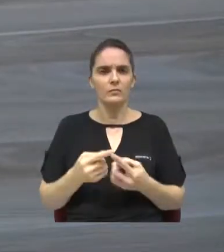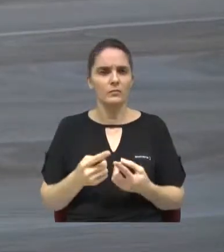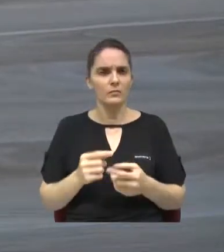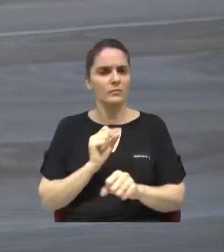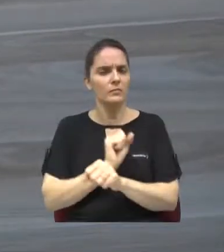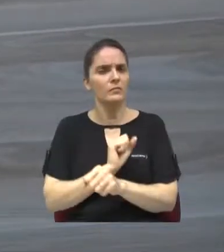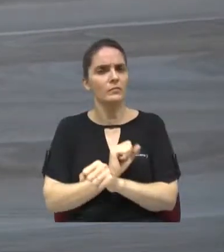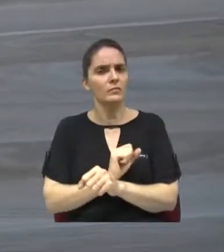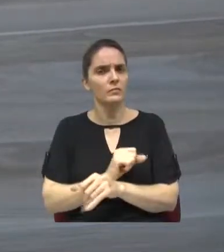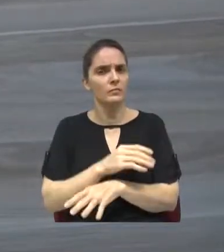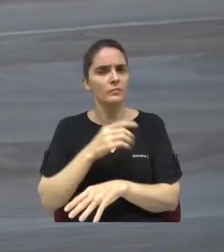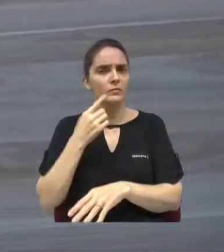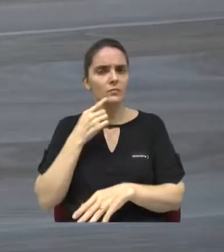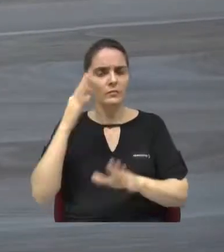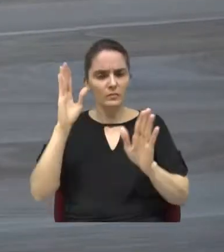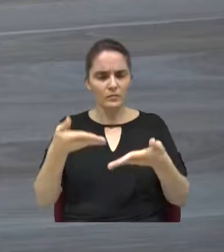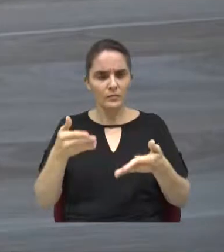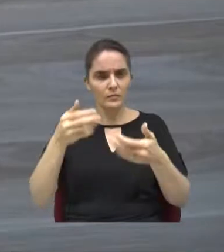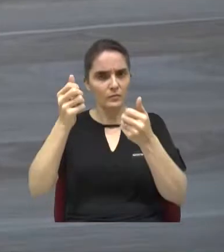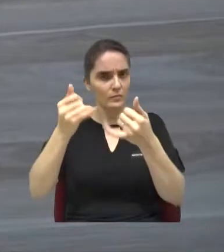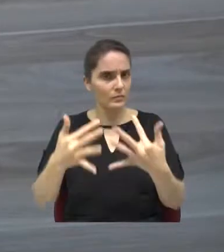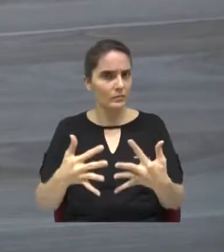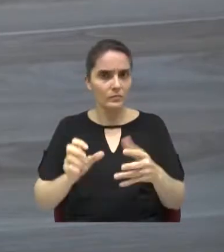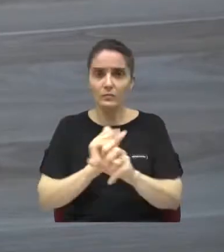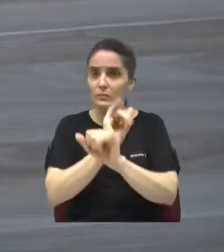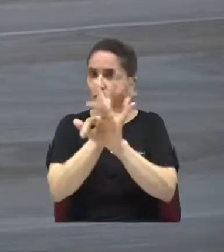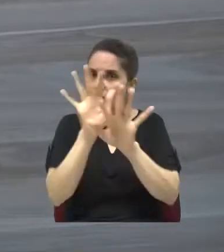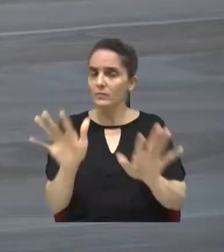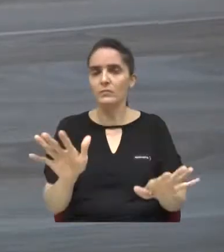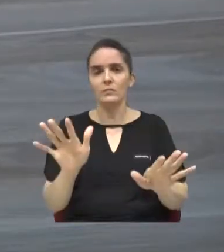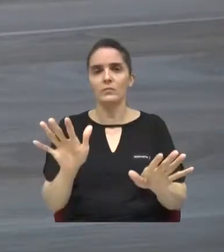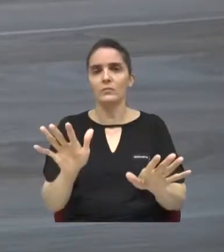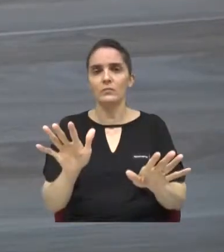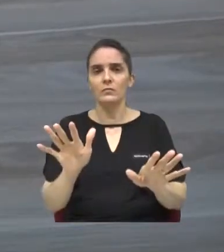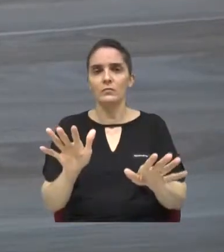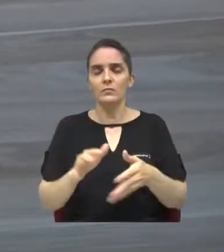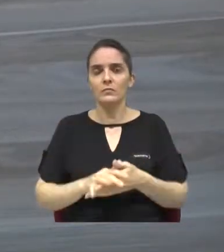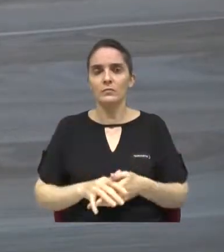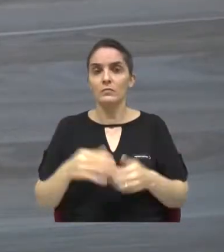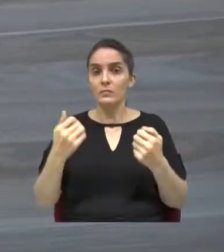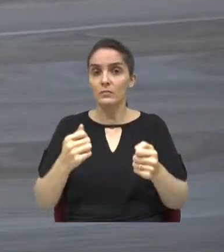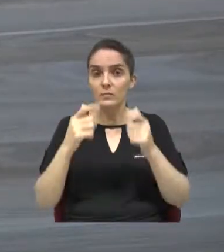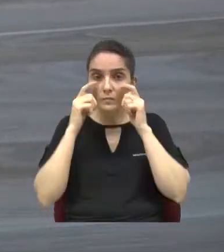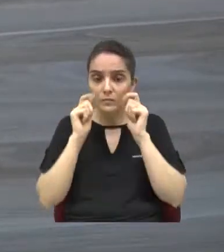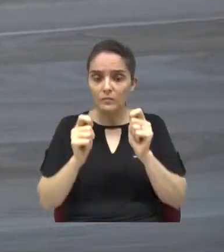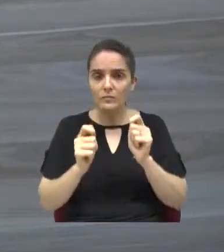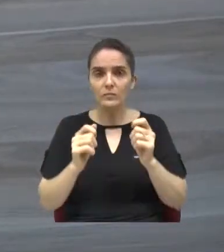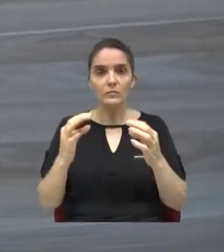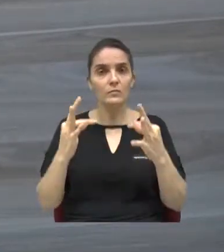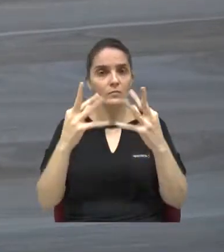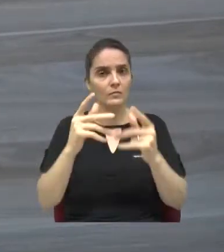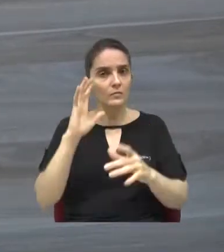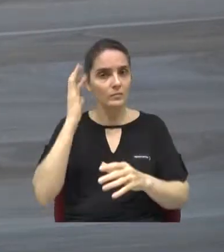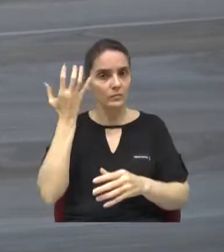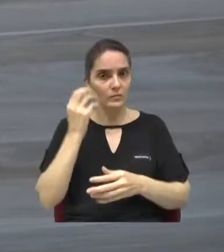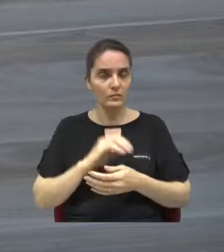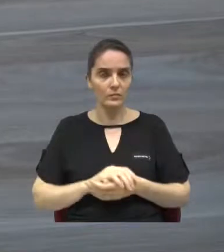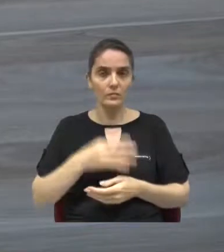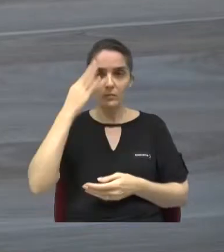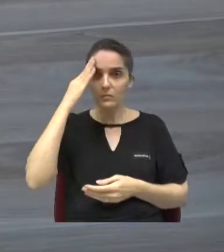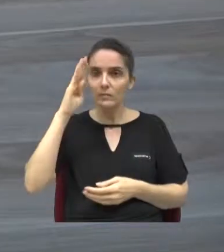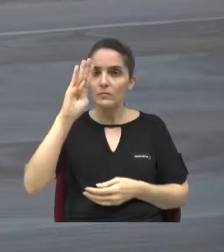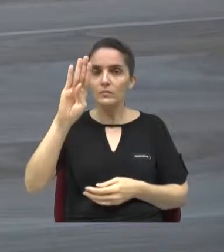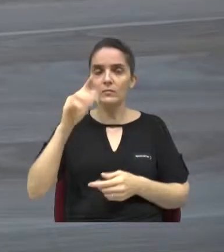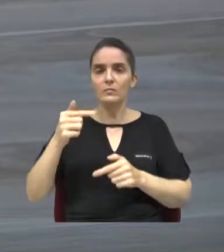se expôs aqui. E está claro, gente, que a gente tem que estar muito atento a tudo o que acontece, principalmente